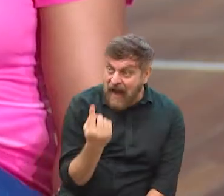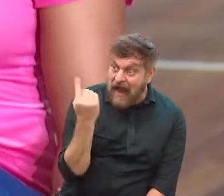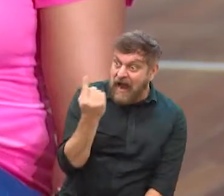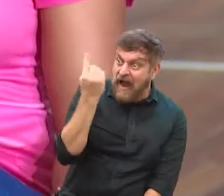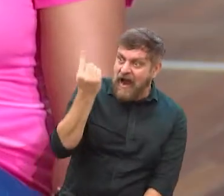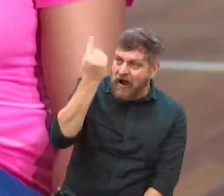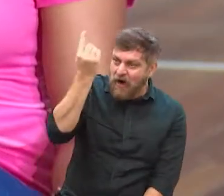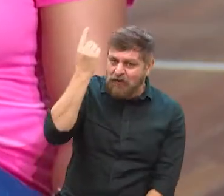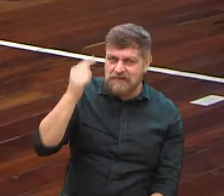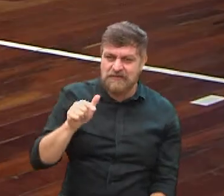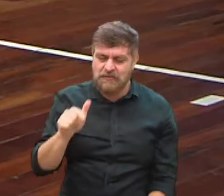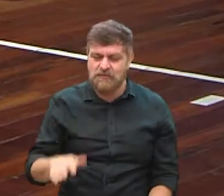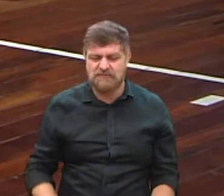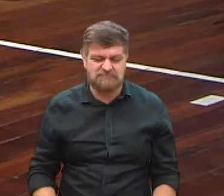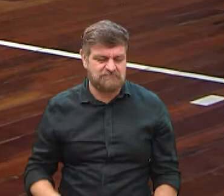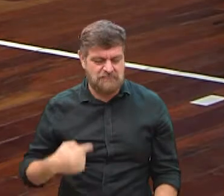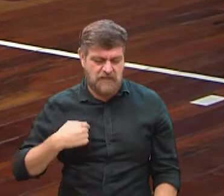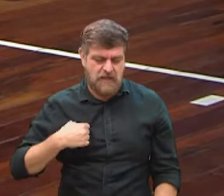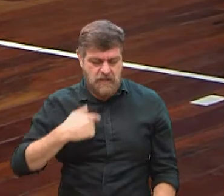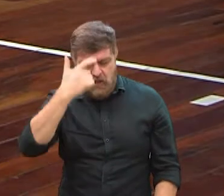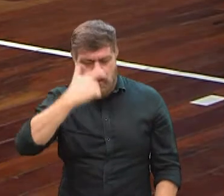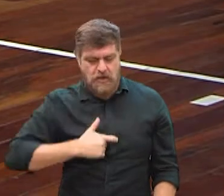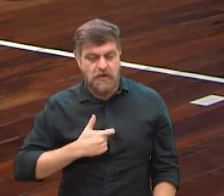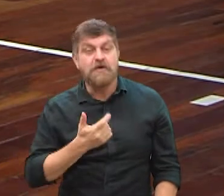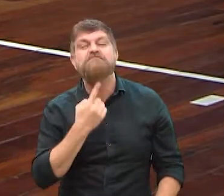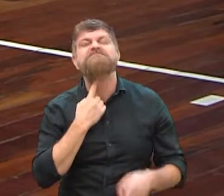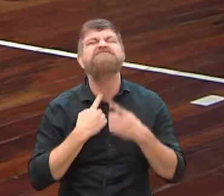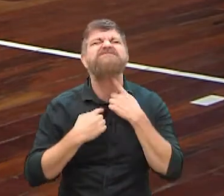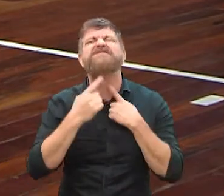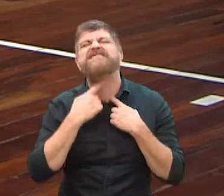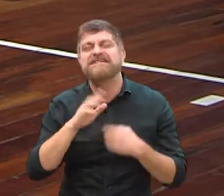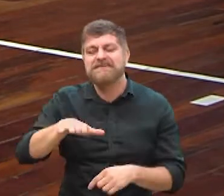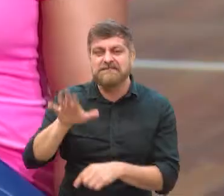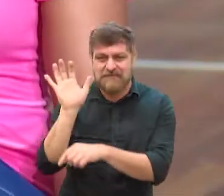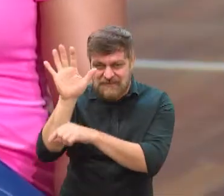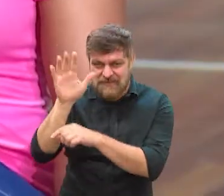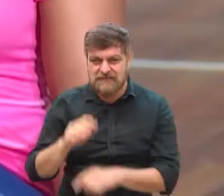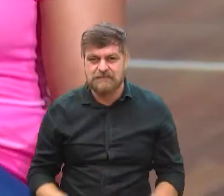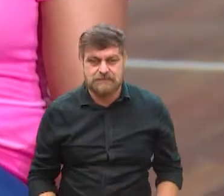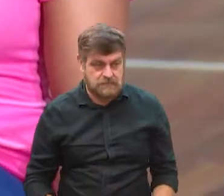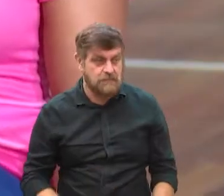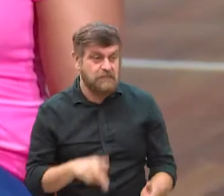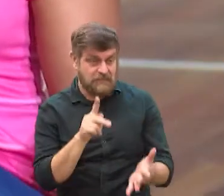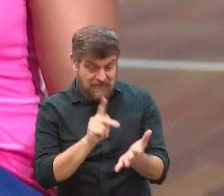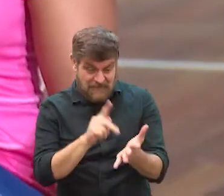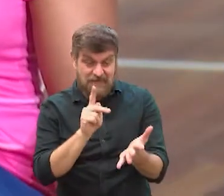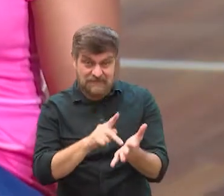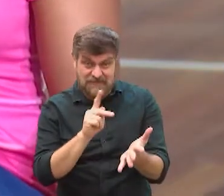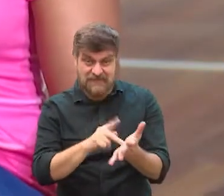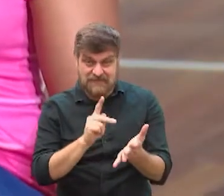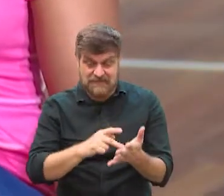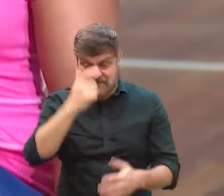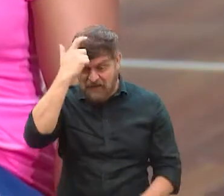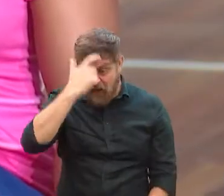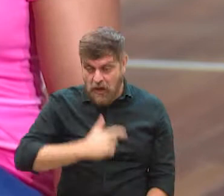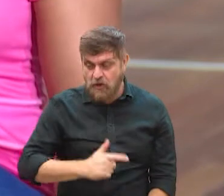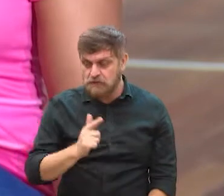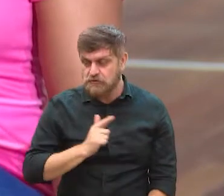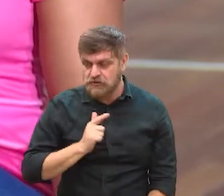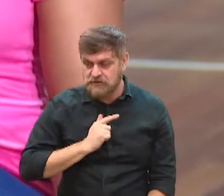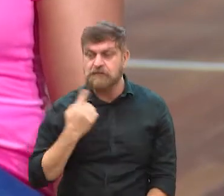você também ou era paixão? Eu falo, independente da minha altura, eu queria jogar basquete. Não, realmente foi por causa